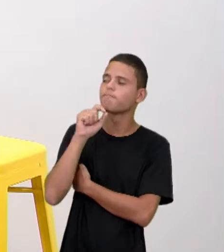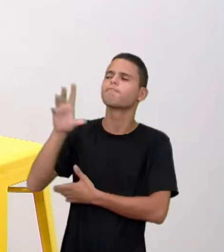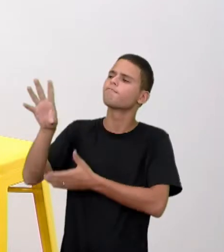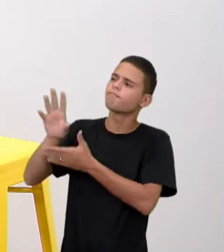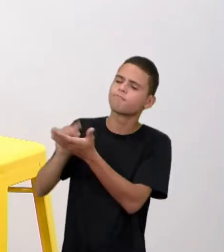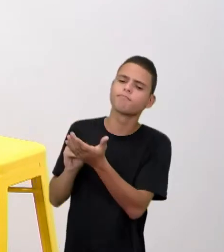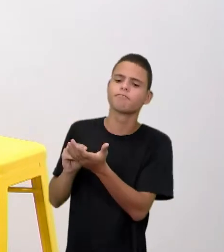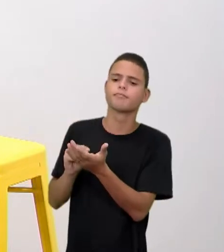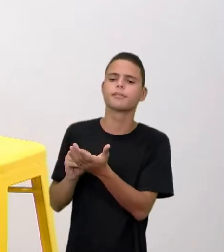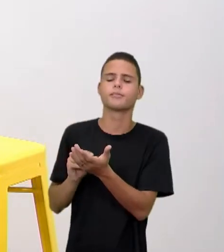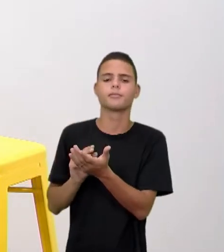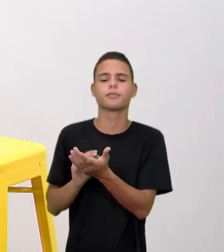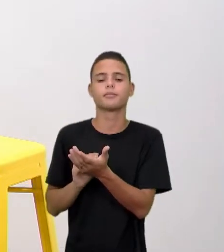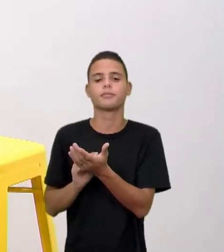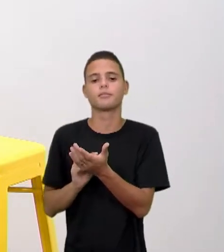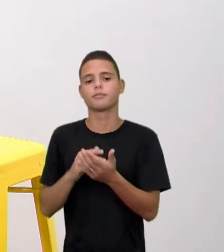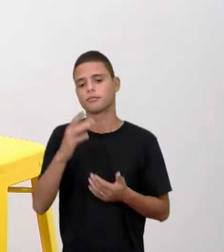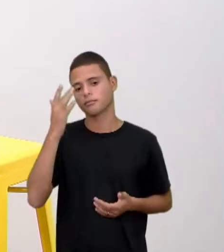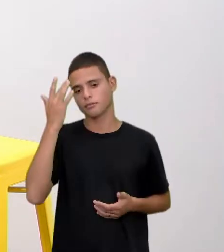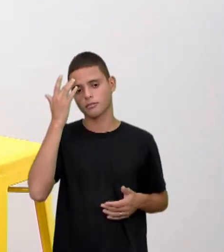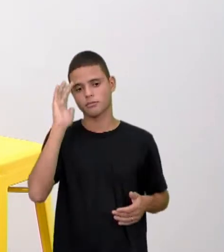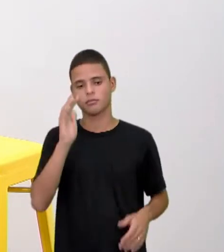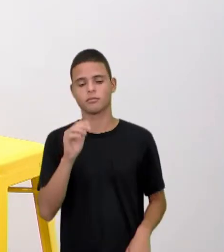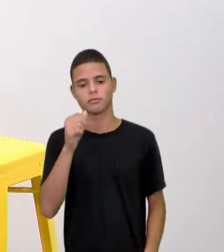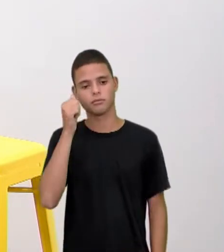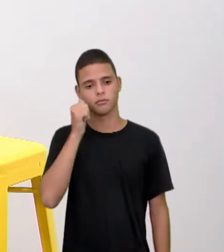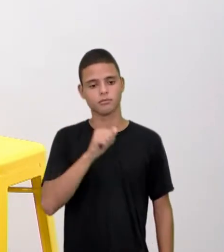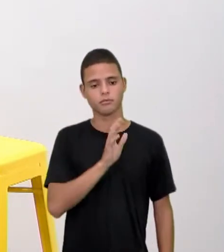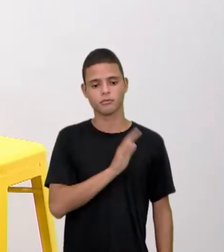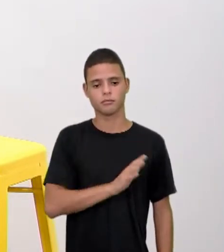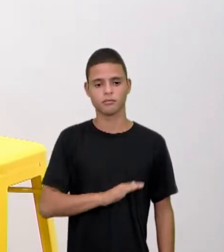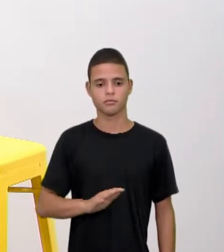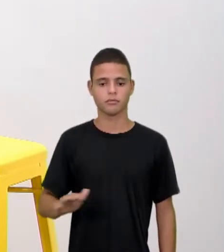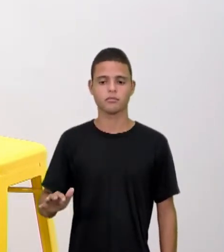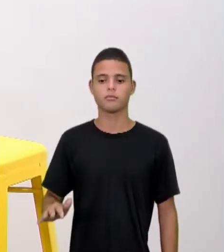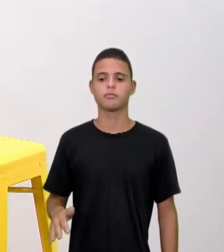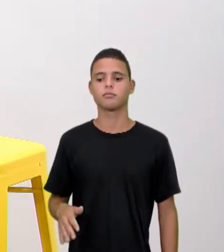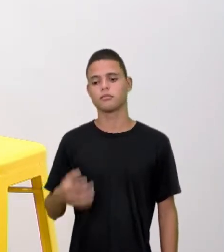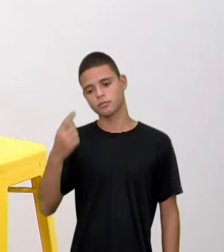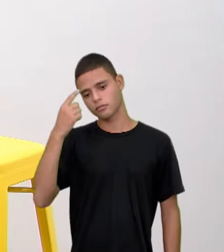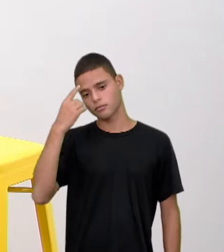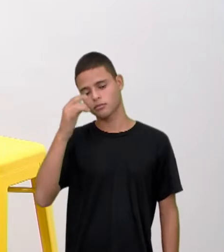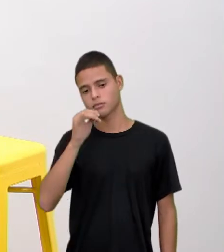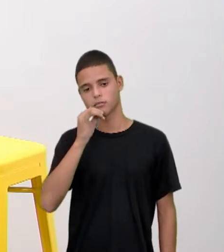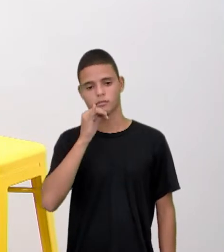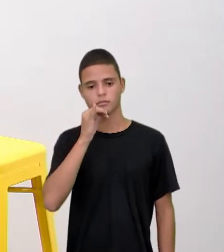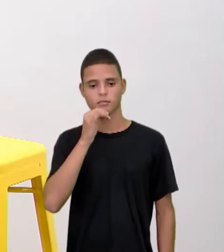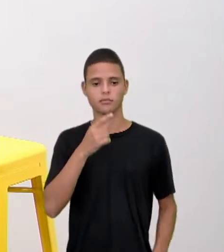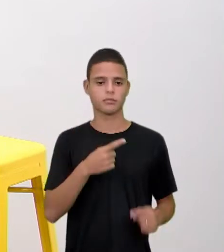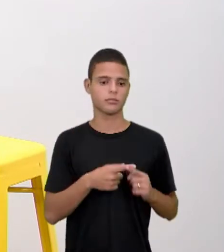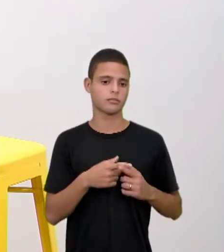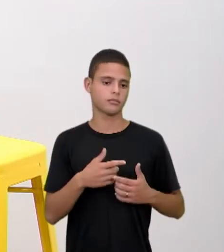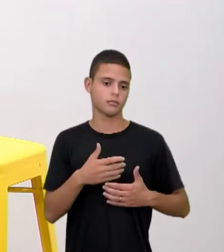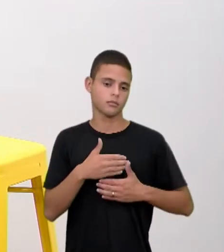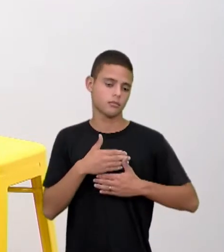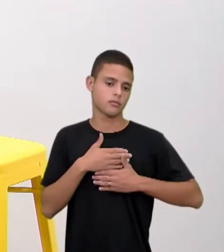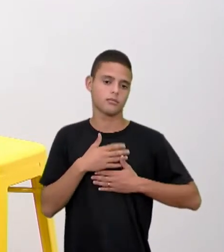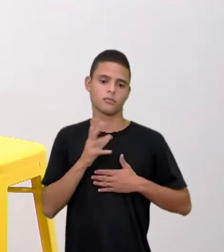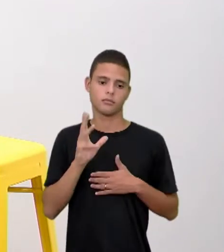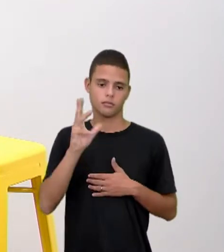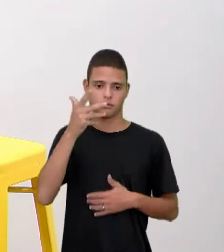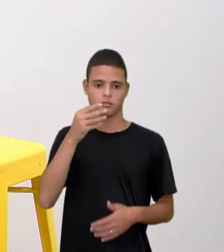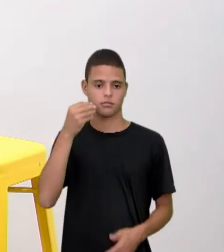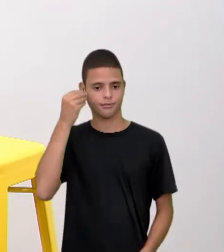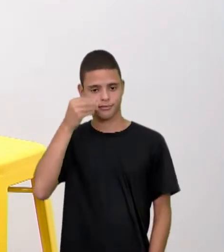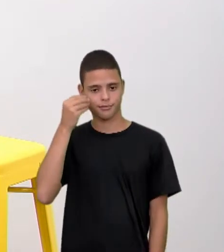imita, eu acho que, por exemplo, para meninas, e eu penso nesse exemplo porque, para mim, é um exemplo que aconteceu comigo,